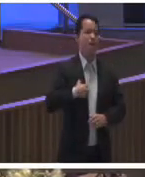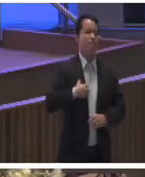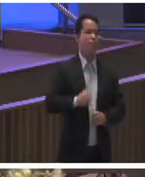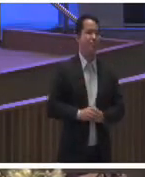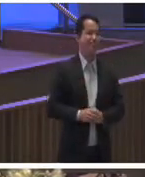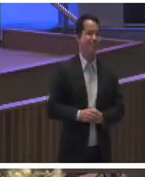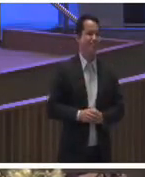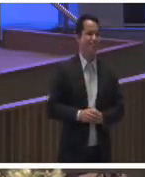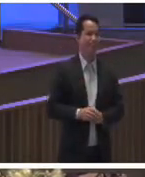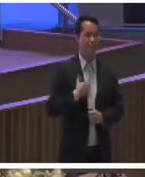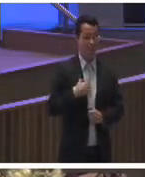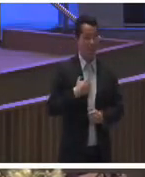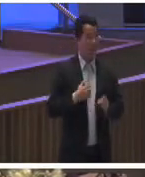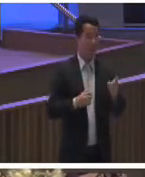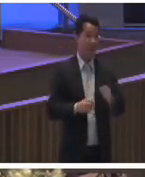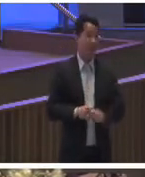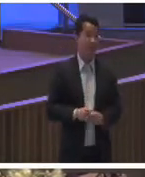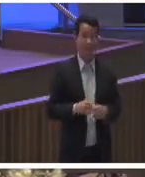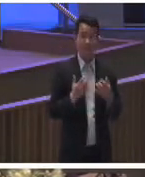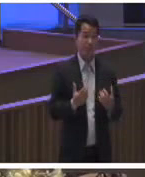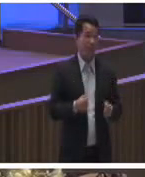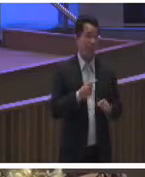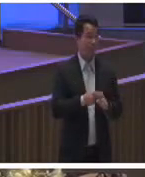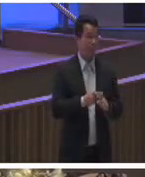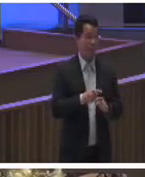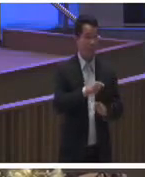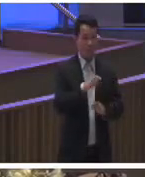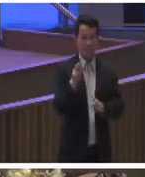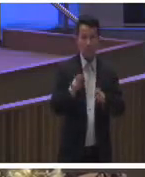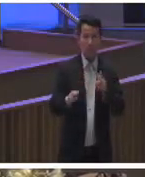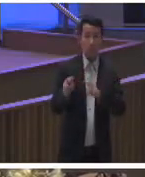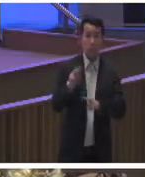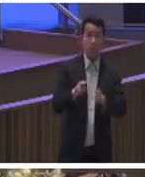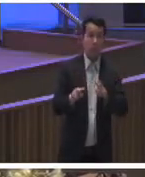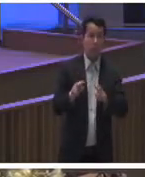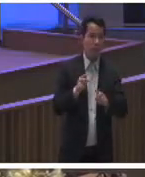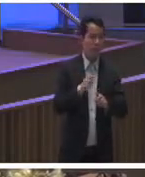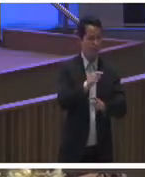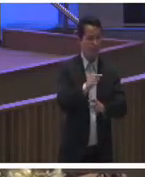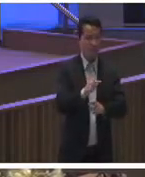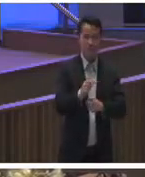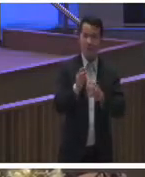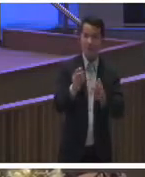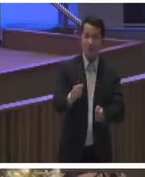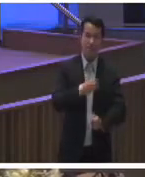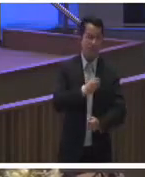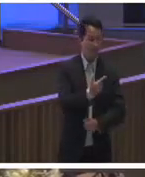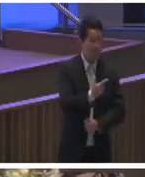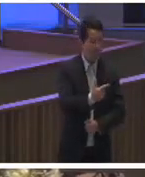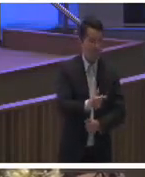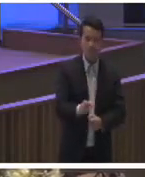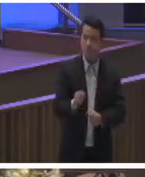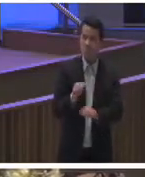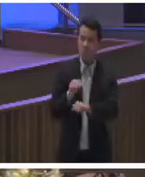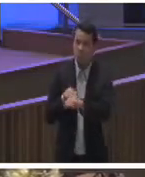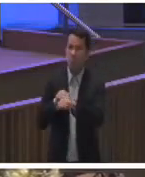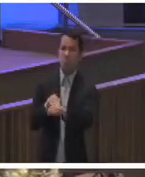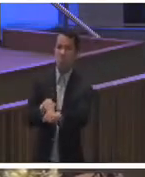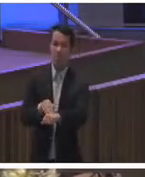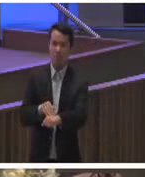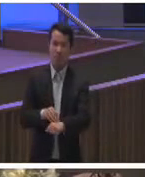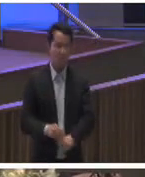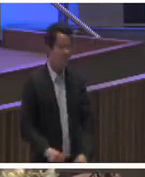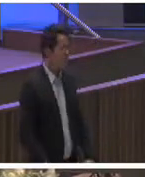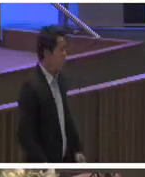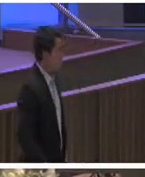discerne a realidade sob os mesmos olhares que temos. O mundo discerne a